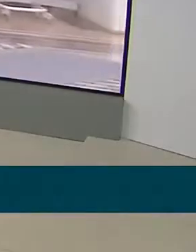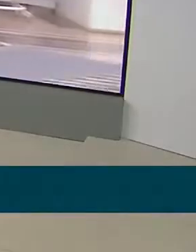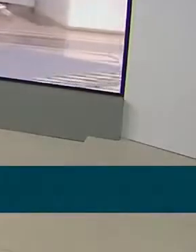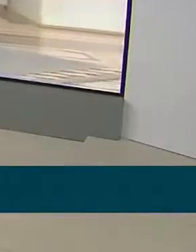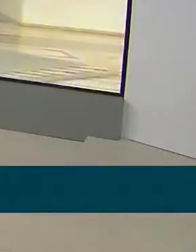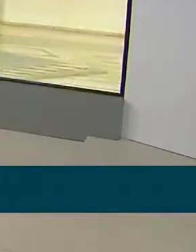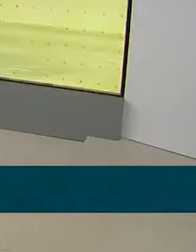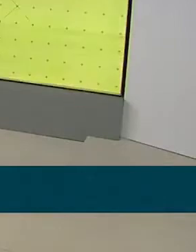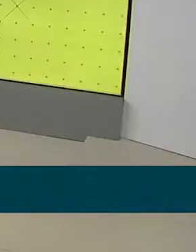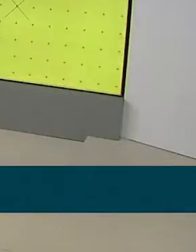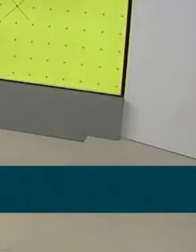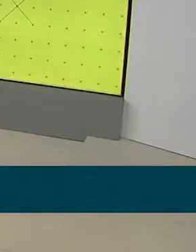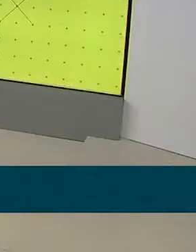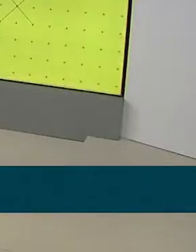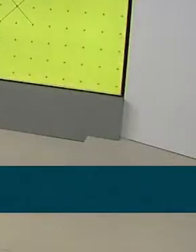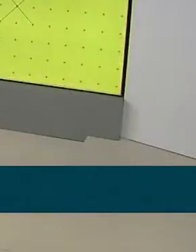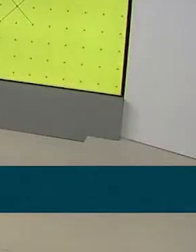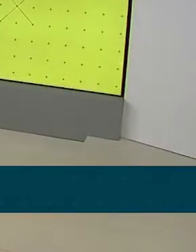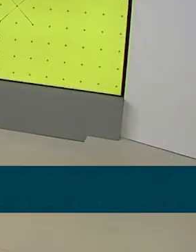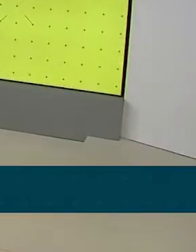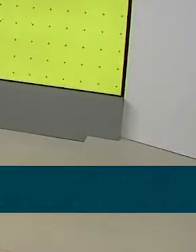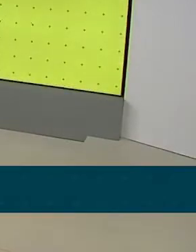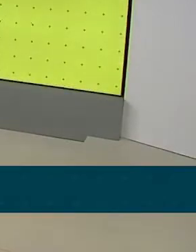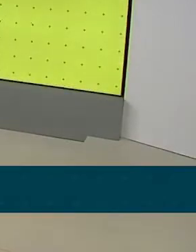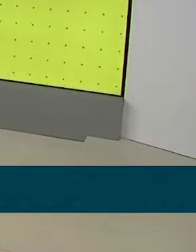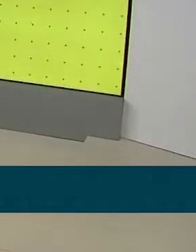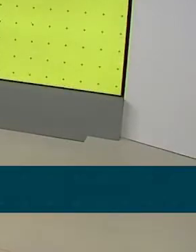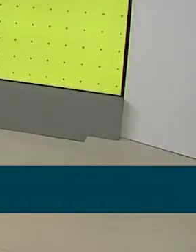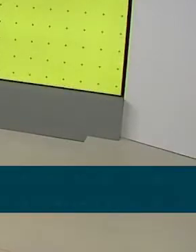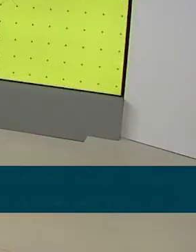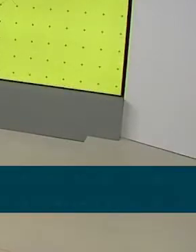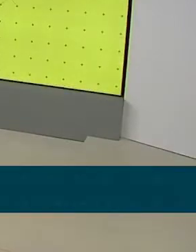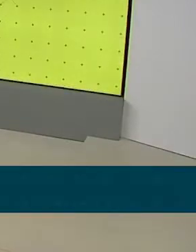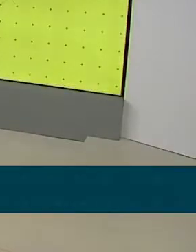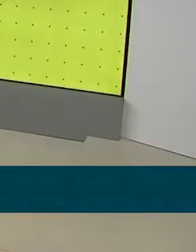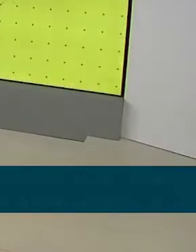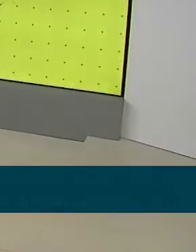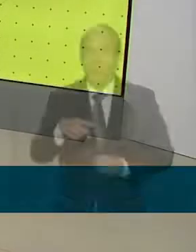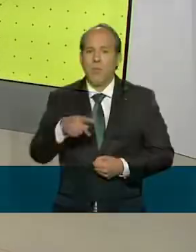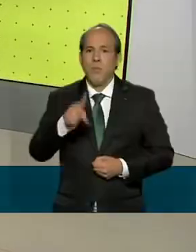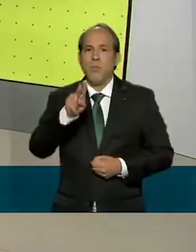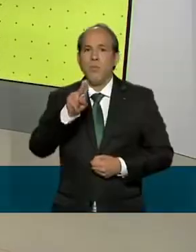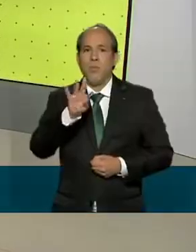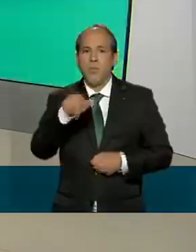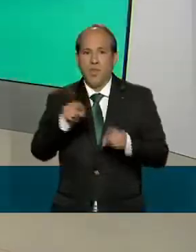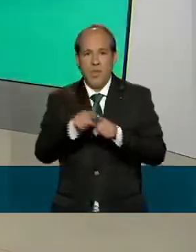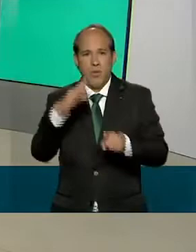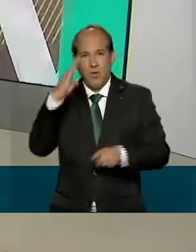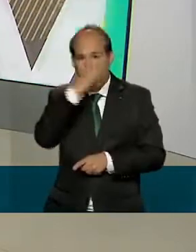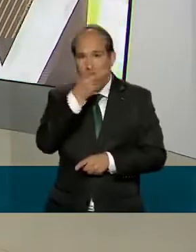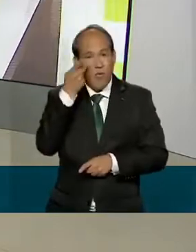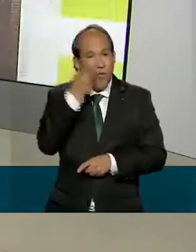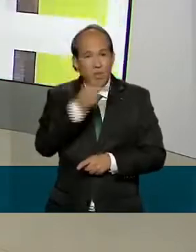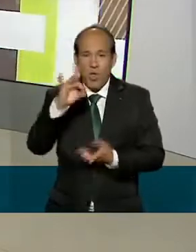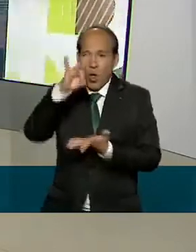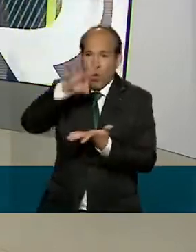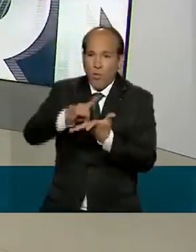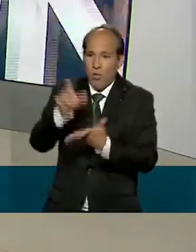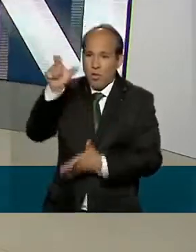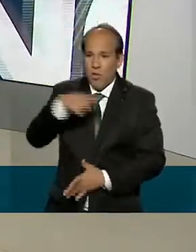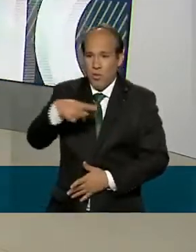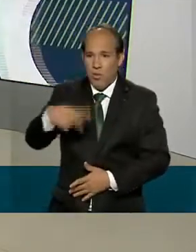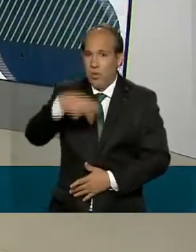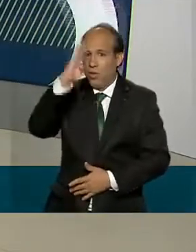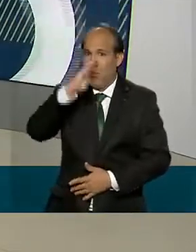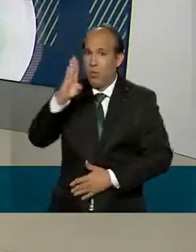Aí, essa foi, portanto, a declaração à imprensa dos presidentes Jair Bolsonaro e Vladimir Putin durante visita oficial do presidente